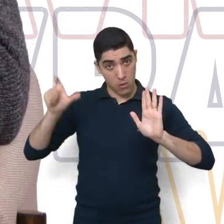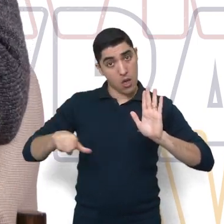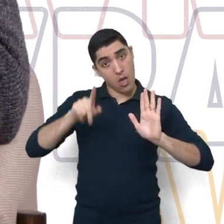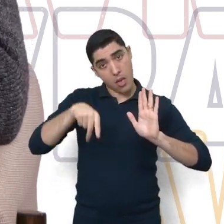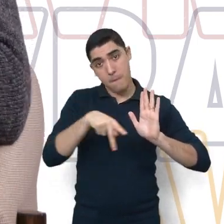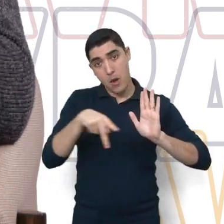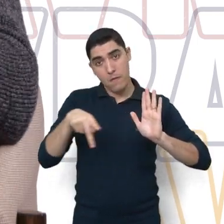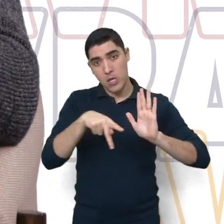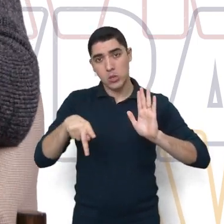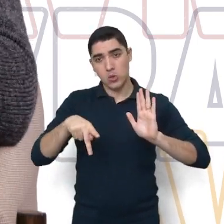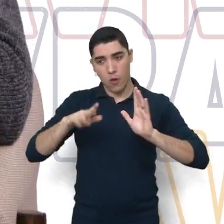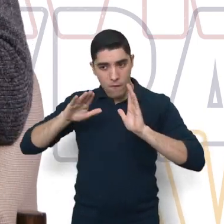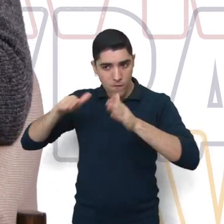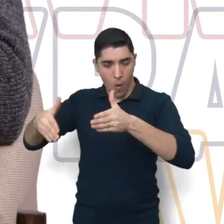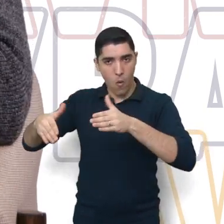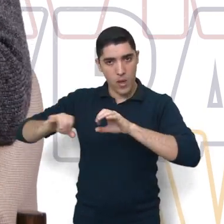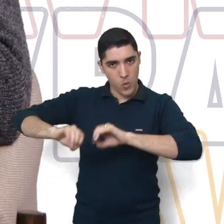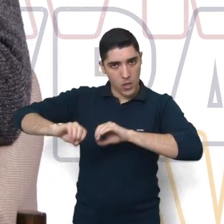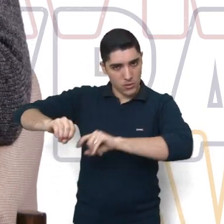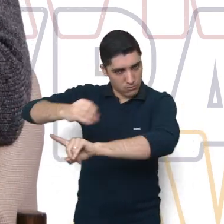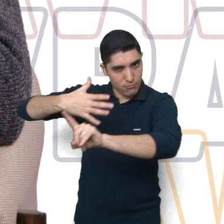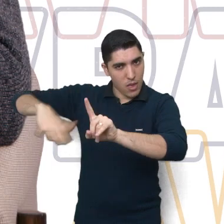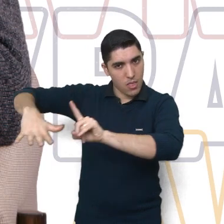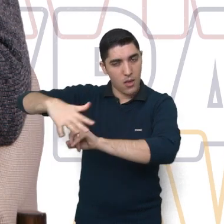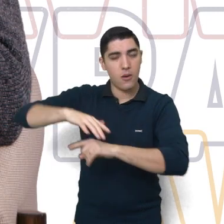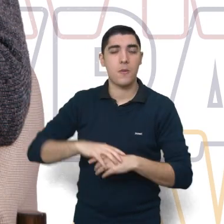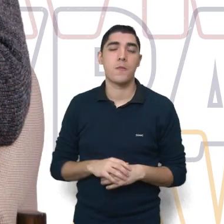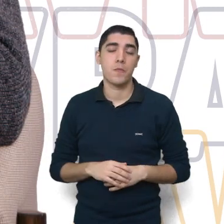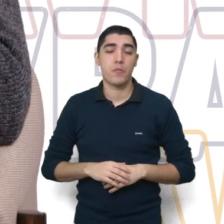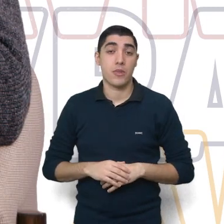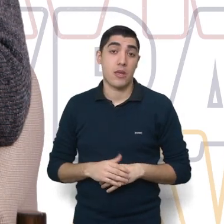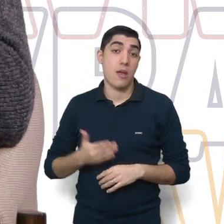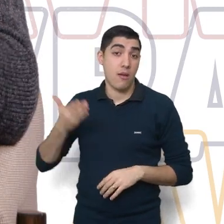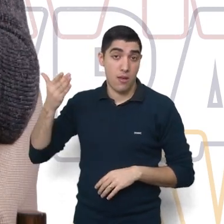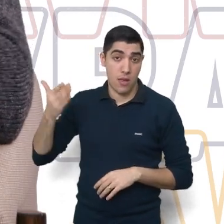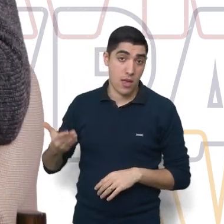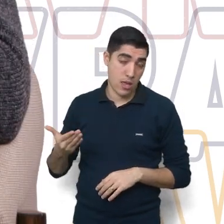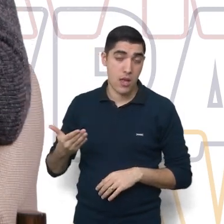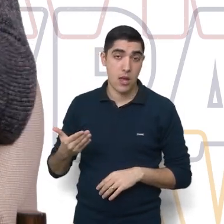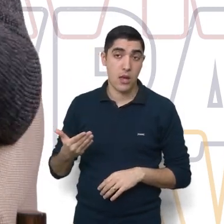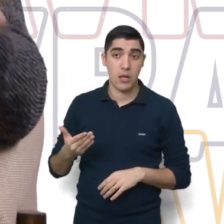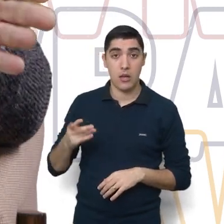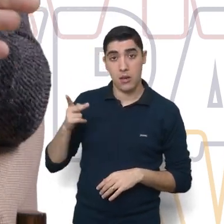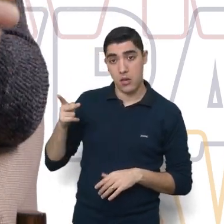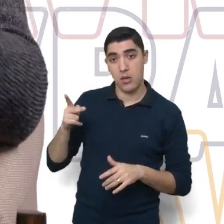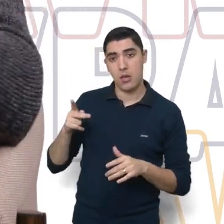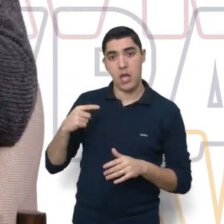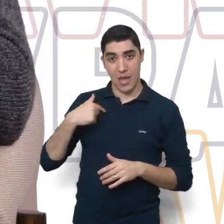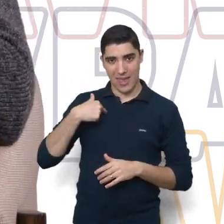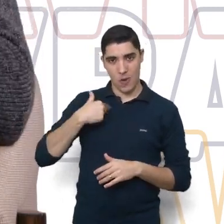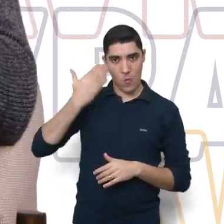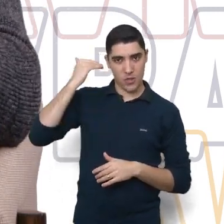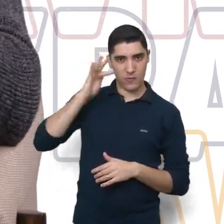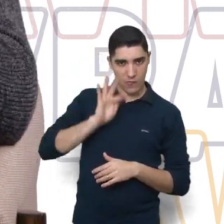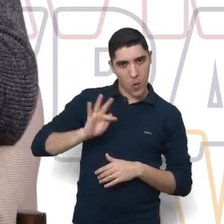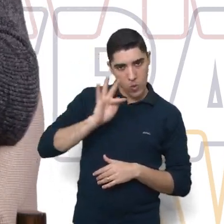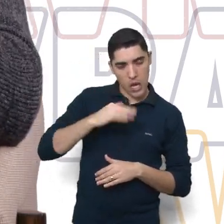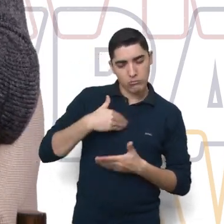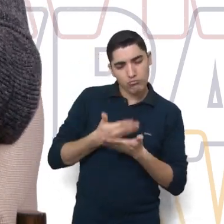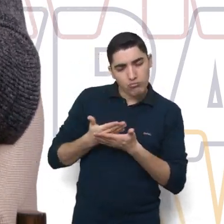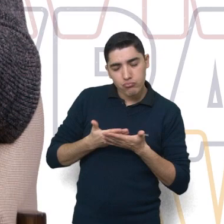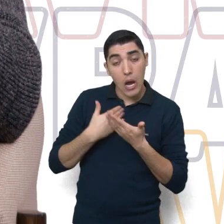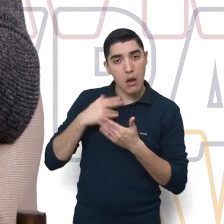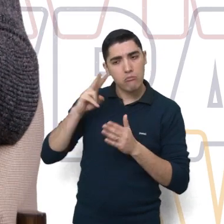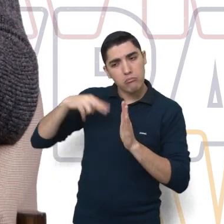em educação ambiental e Na graduação eu li uns trabalhos dela que ela chama